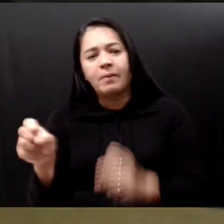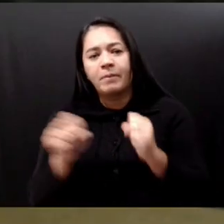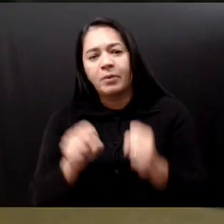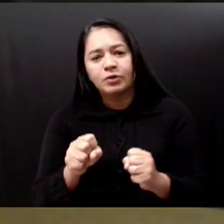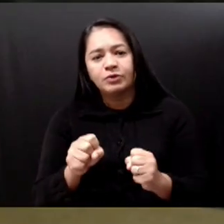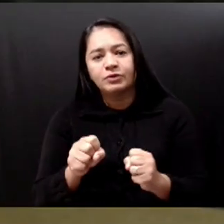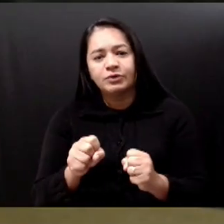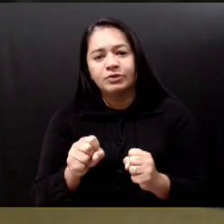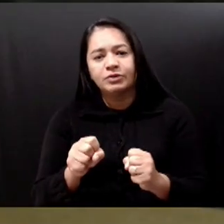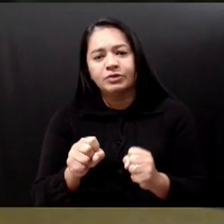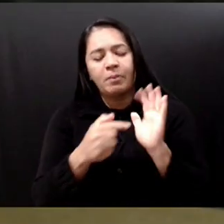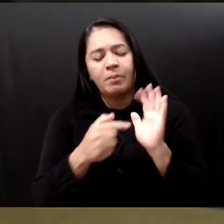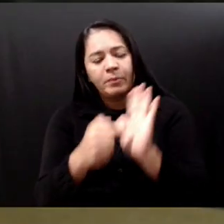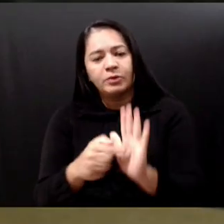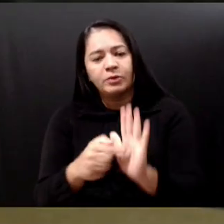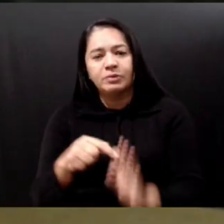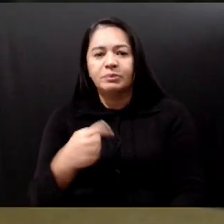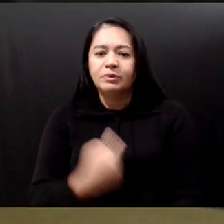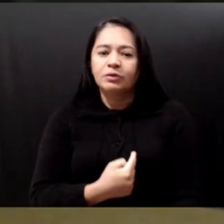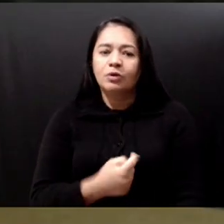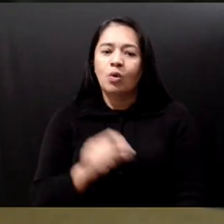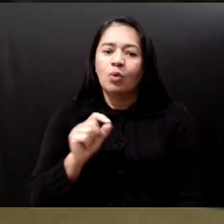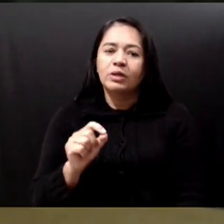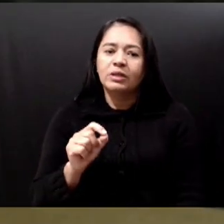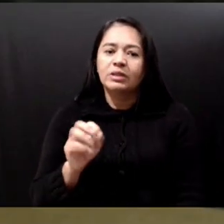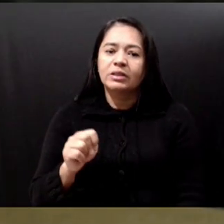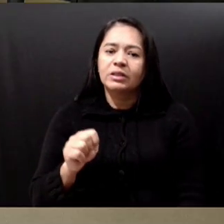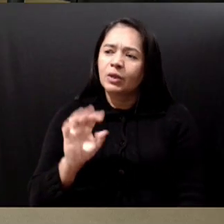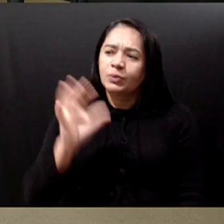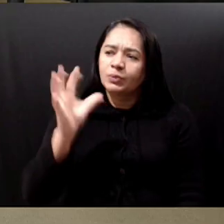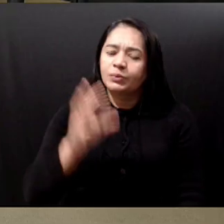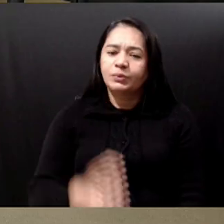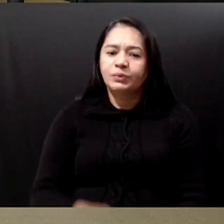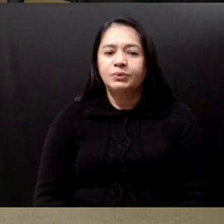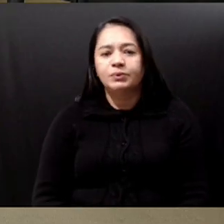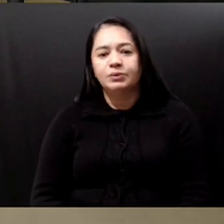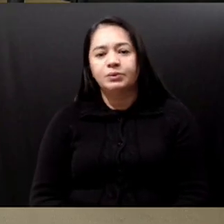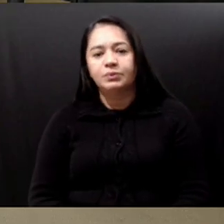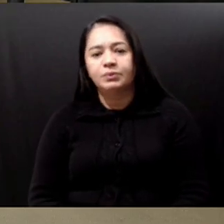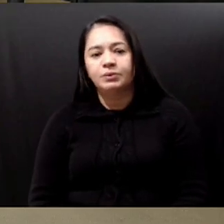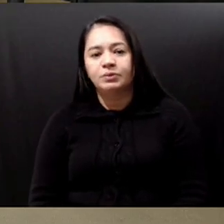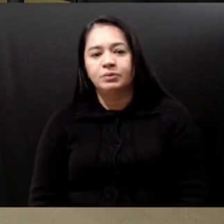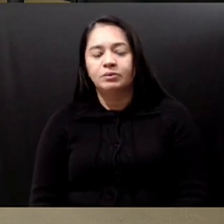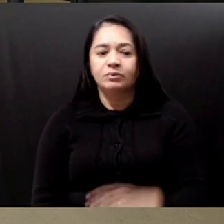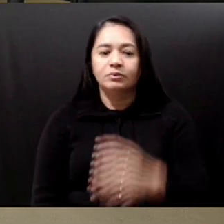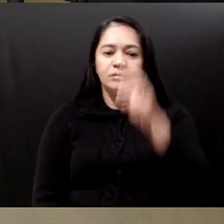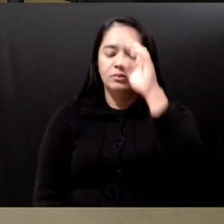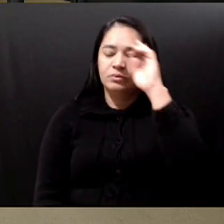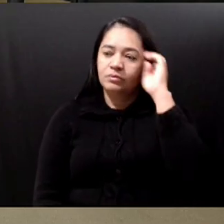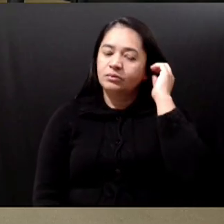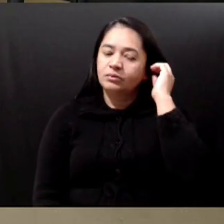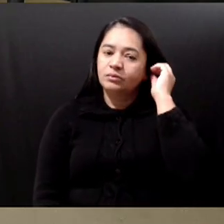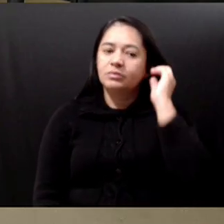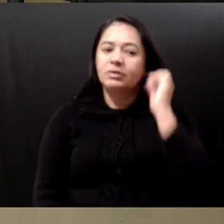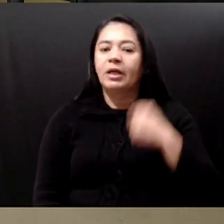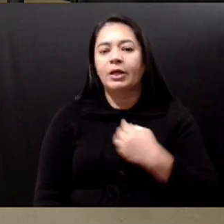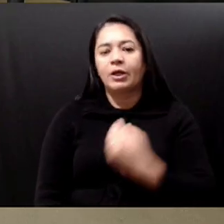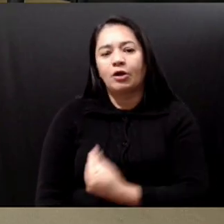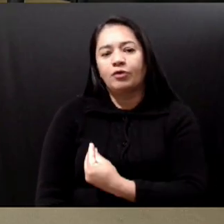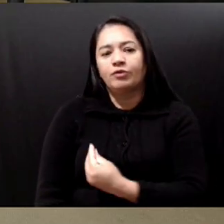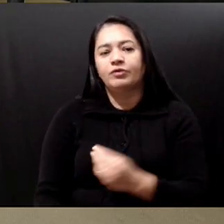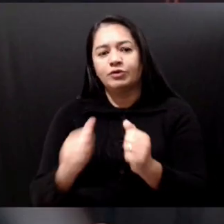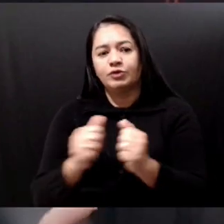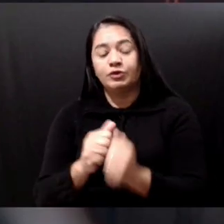mostrar para a gente o que acontece? O que eu vivencio muito com as Uhum, minhas alunas, o perfil